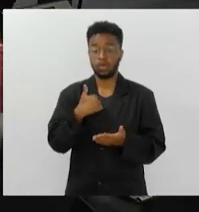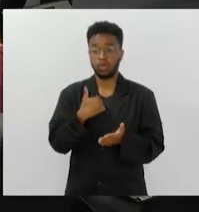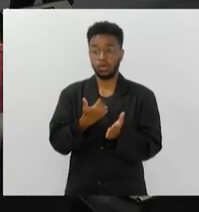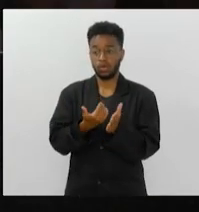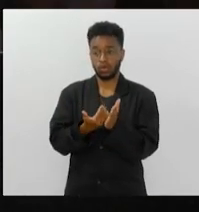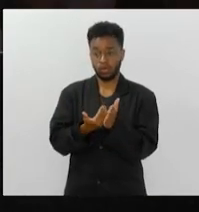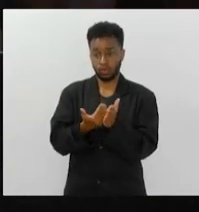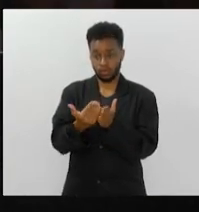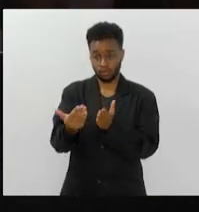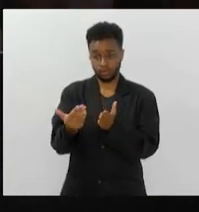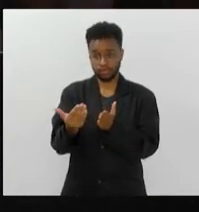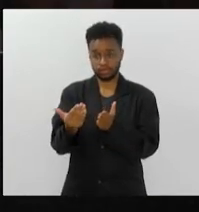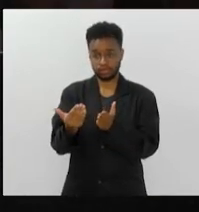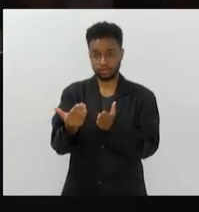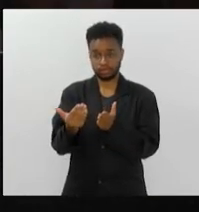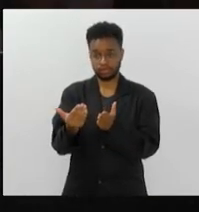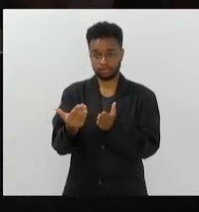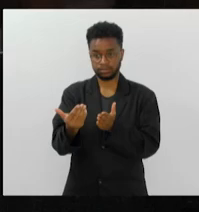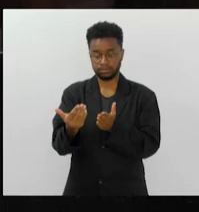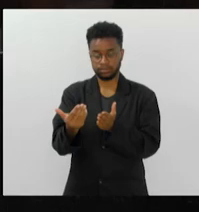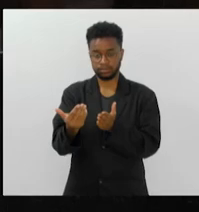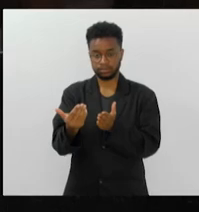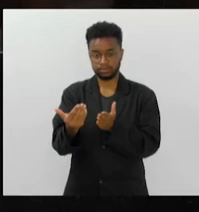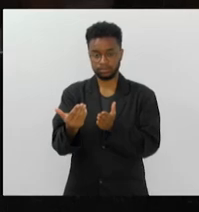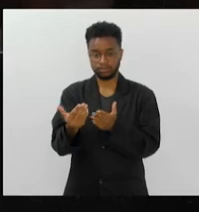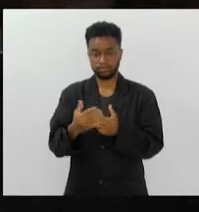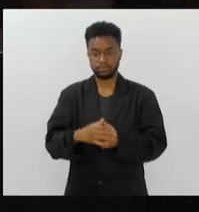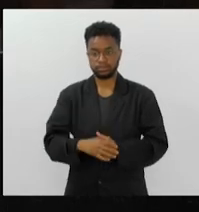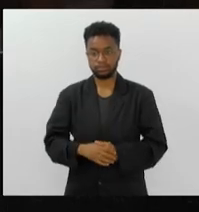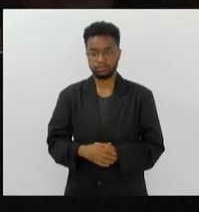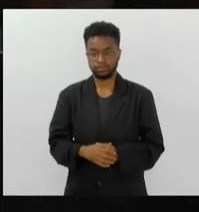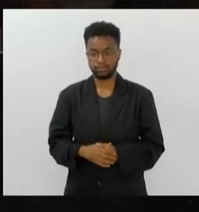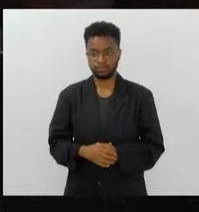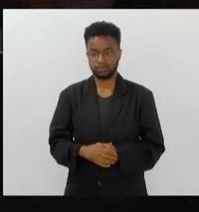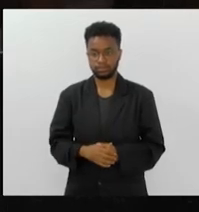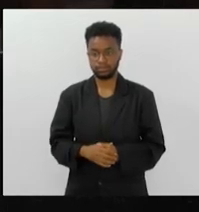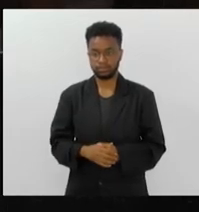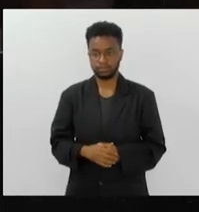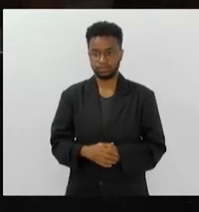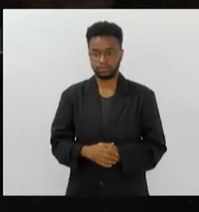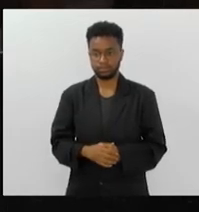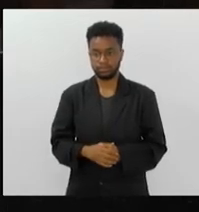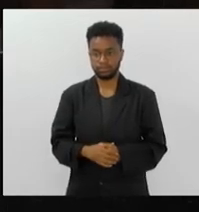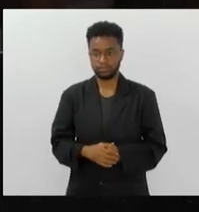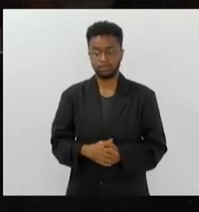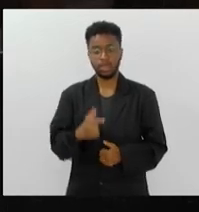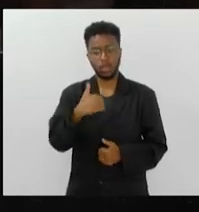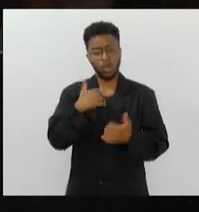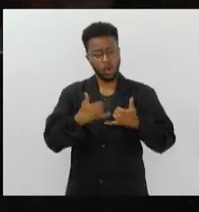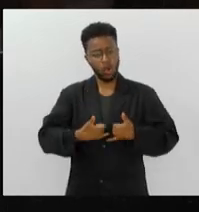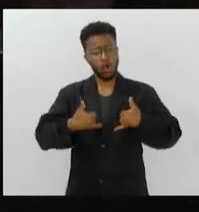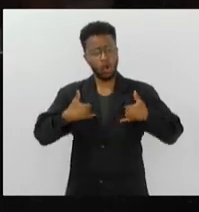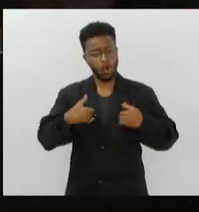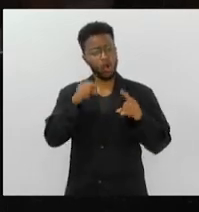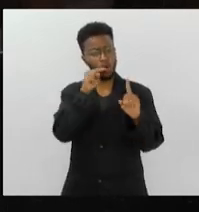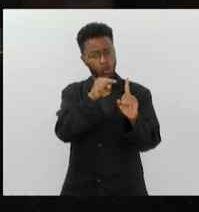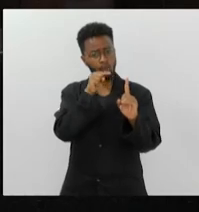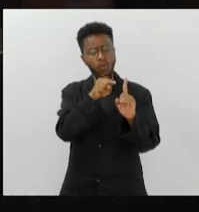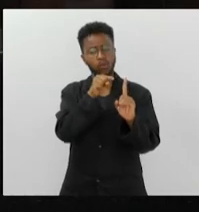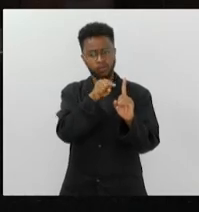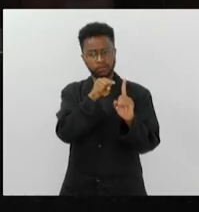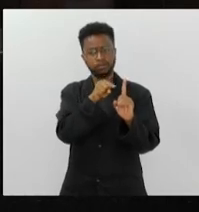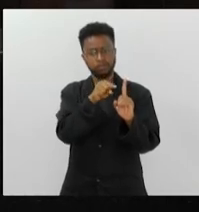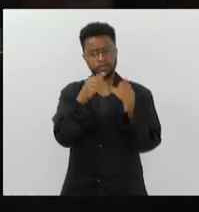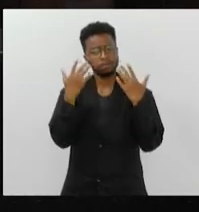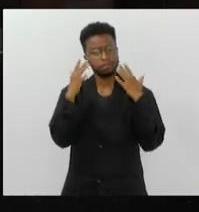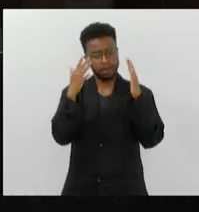Vou começar. É o seguinte. Senhor Orlandino, eu tenho um orgulho do senhor tremendo, senhor Orlandino.